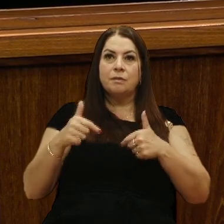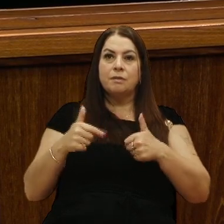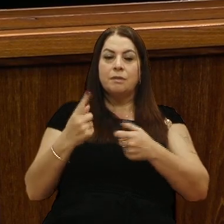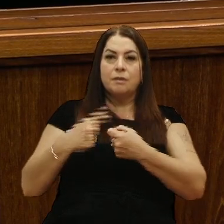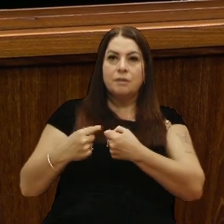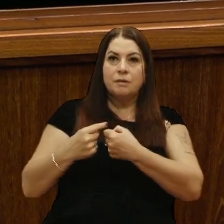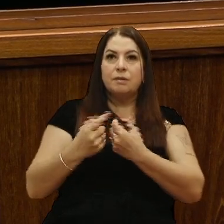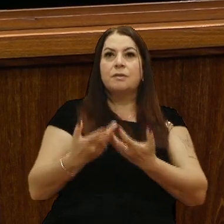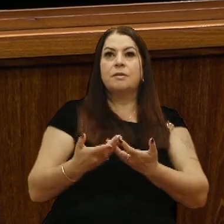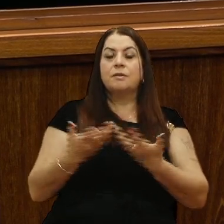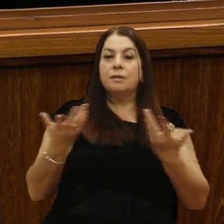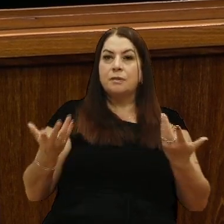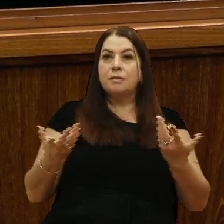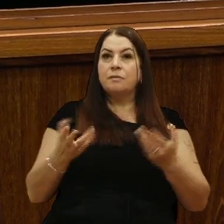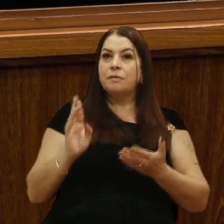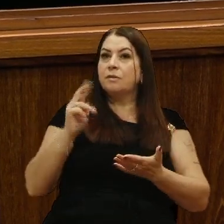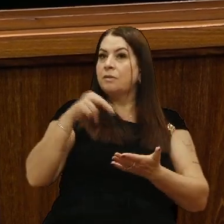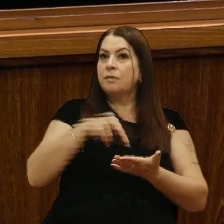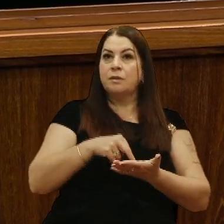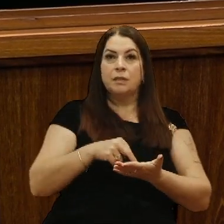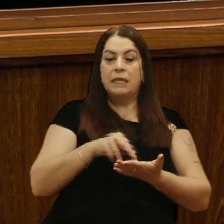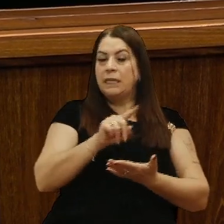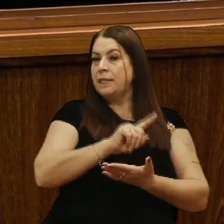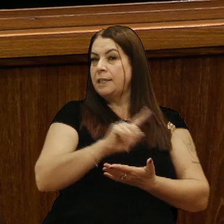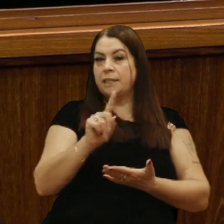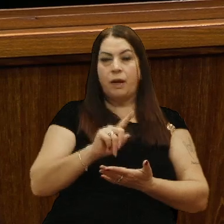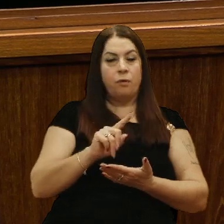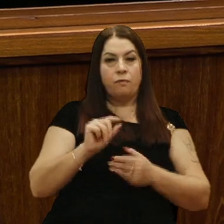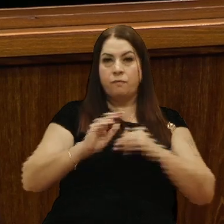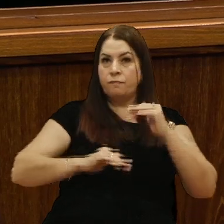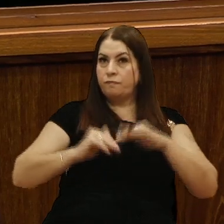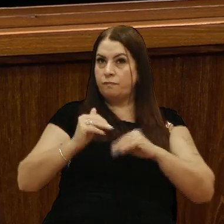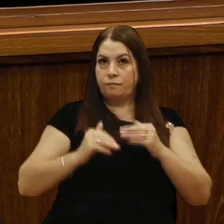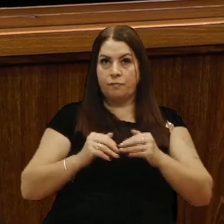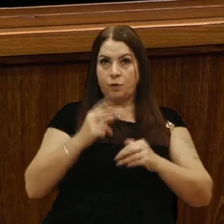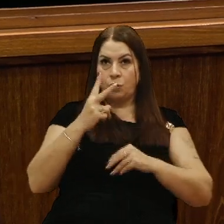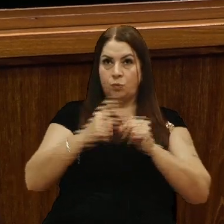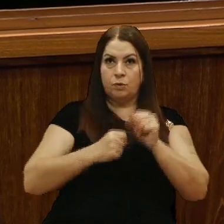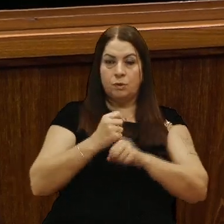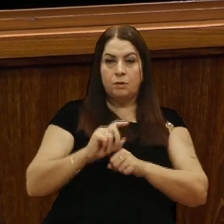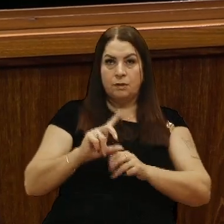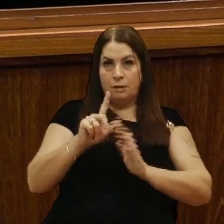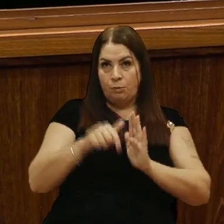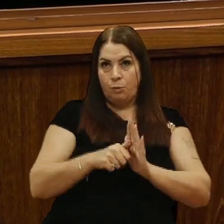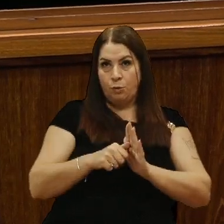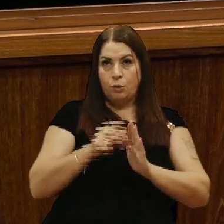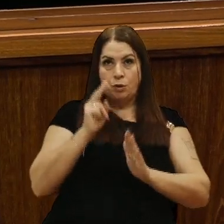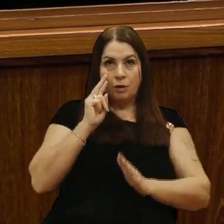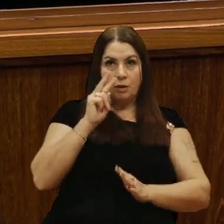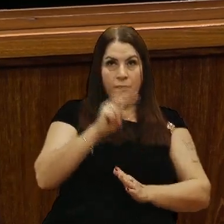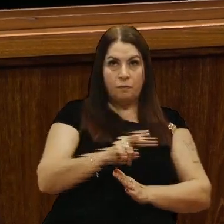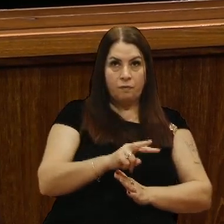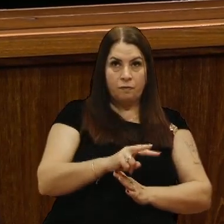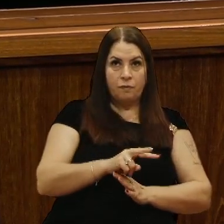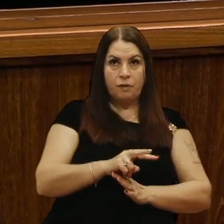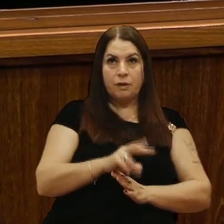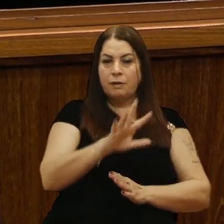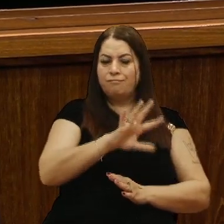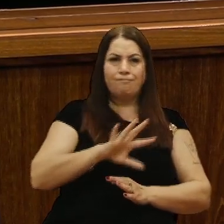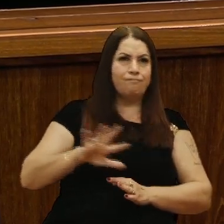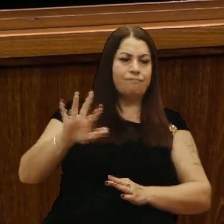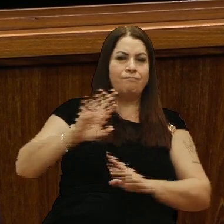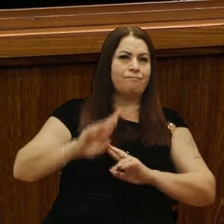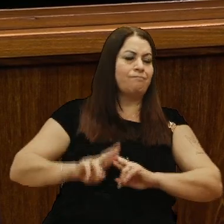município. Porém, essa realidade não se deu na prática. 2 anos depois, o que a gente vê é um cenário